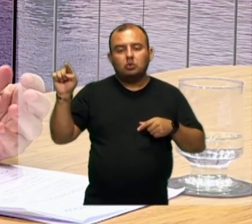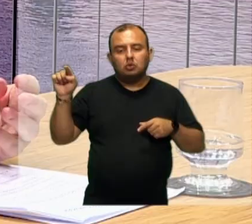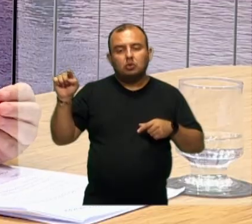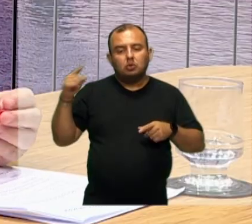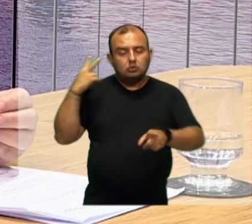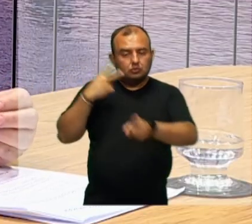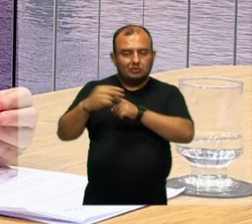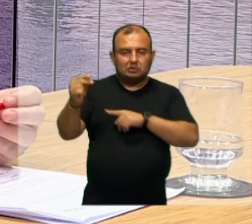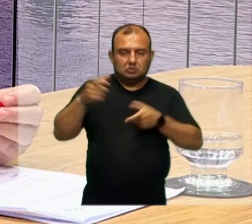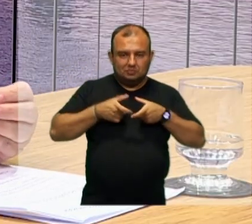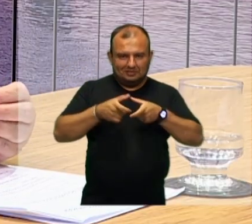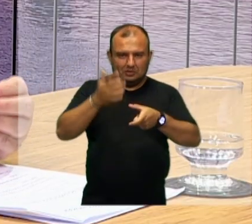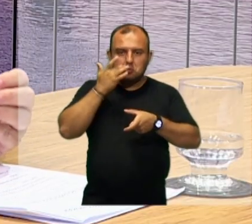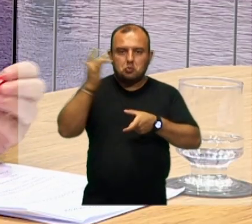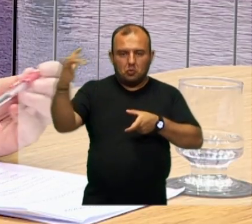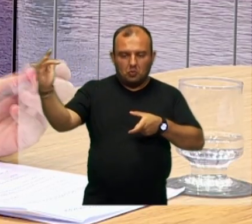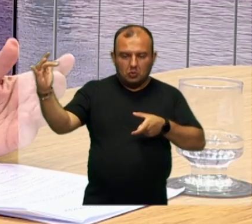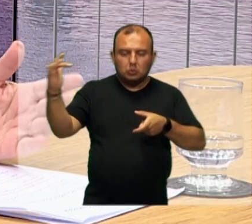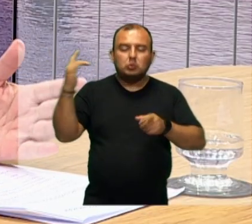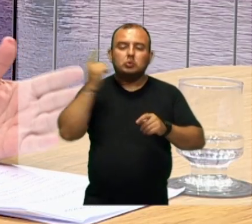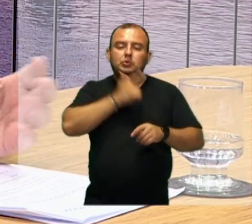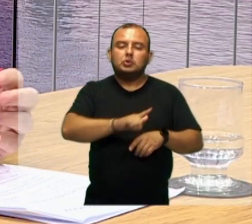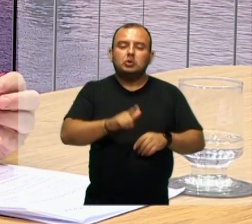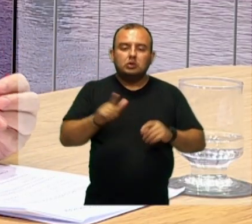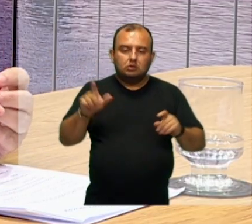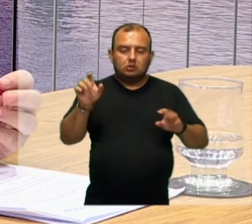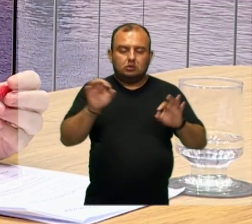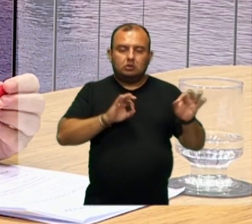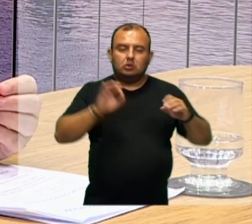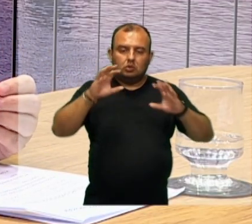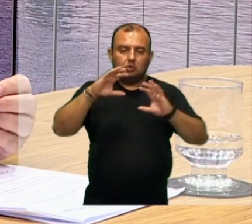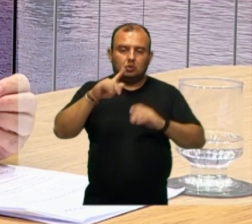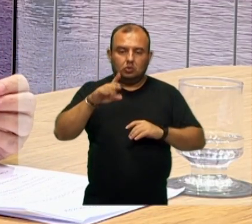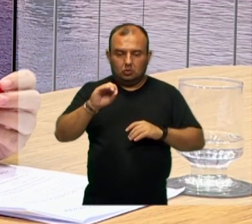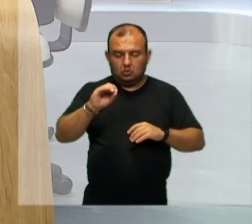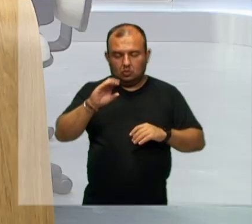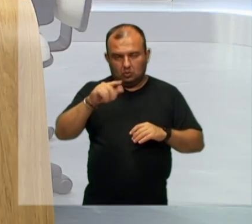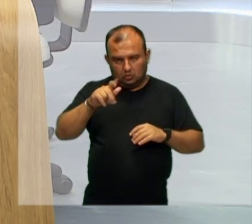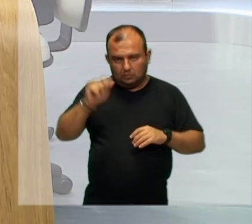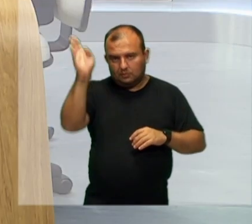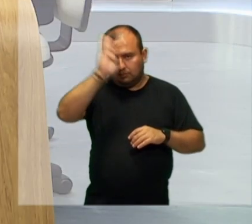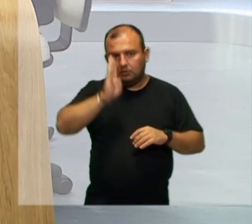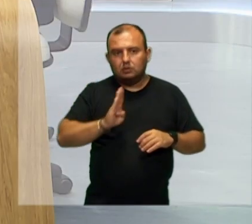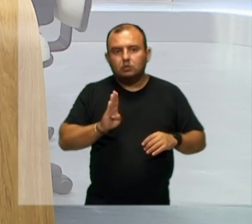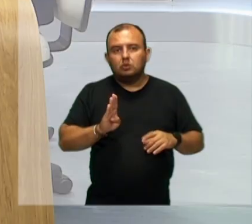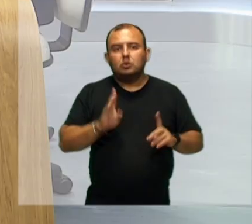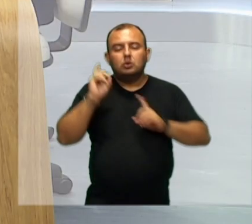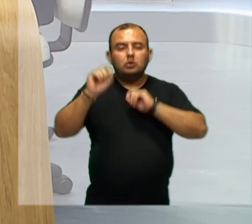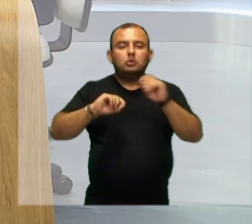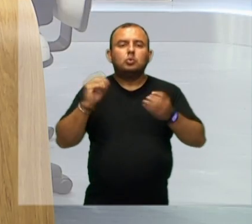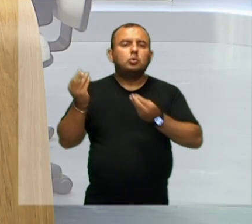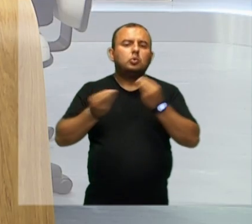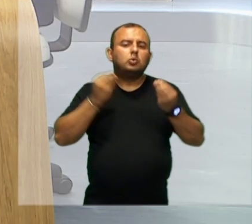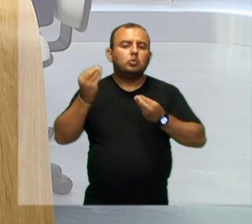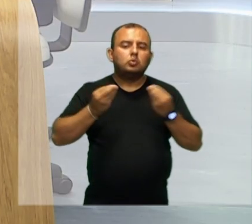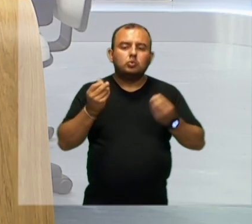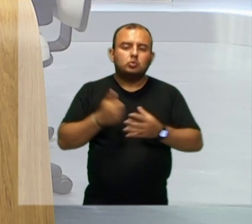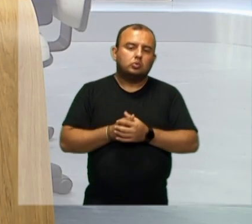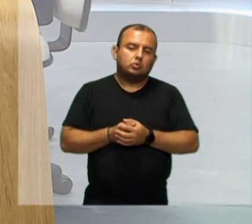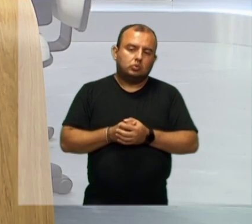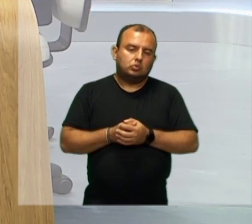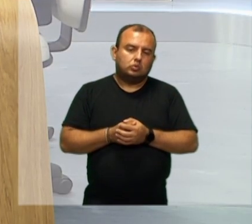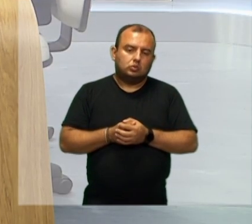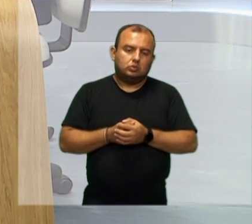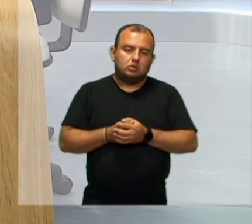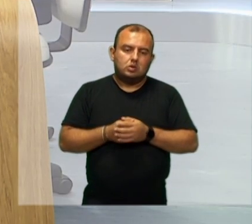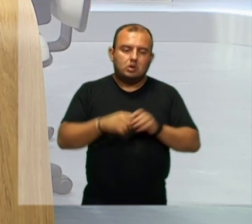você conquistou a medalha, no caso da Copa Brasil, né? Sim. Como é que é essa